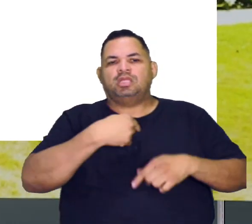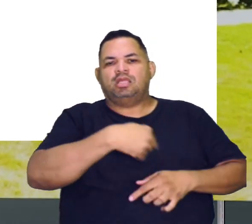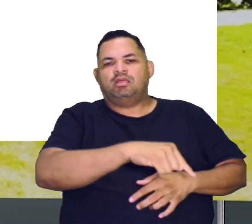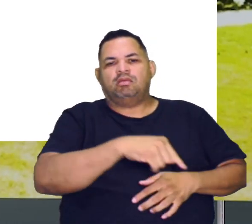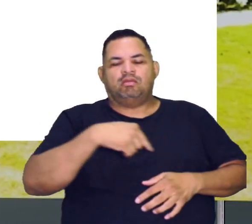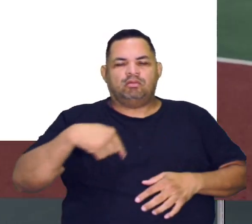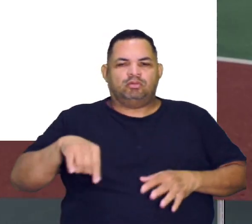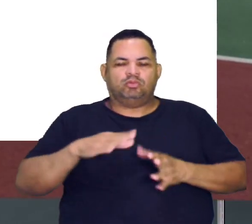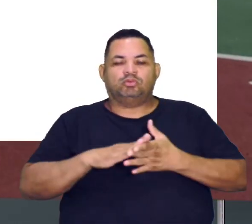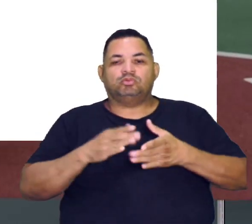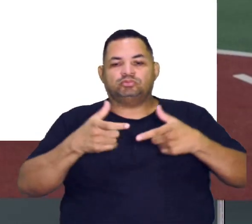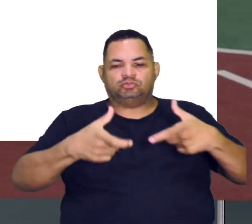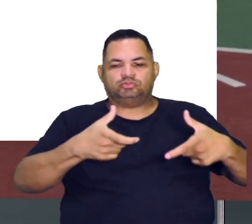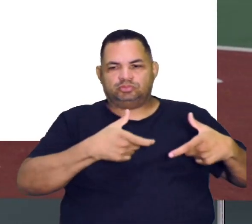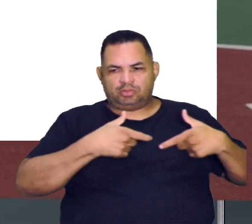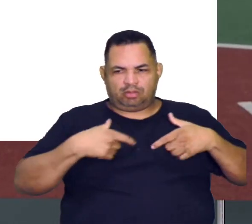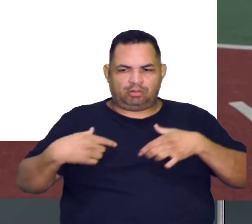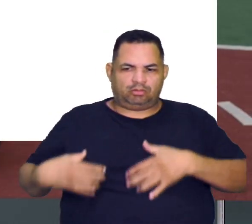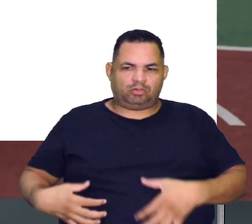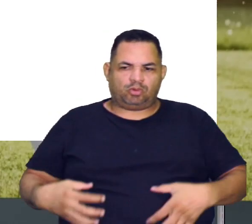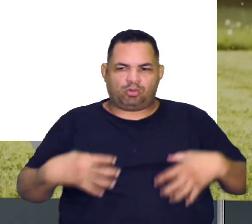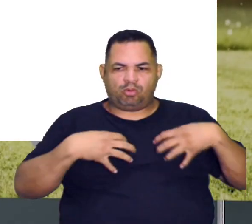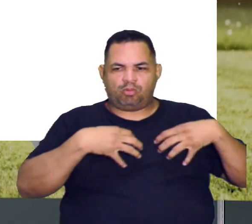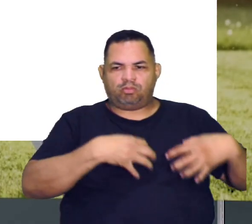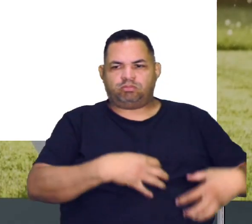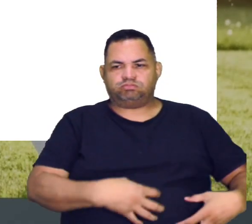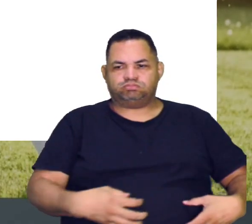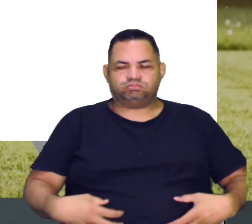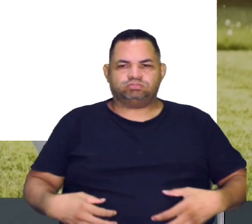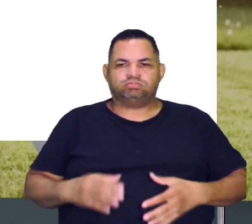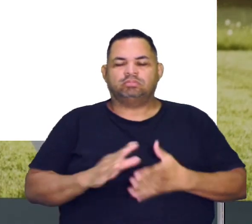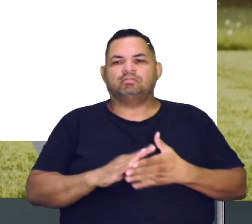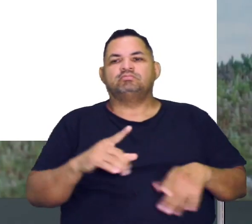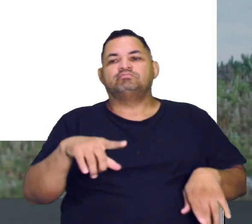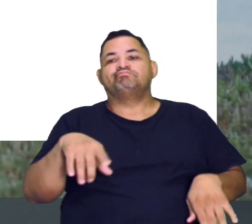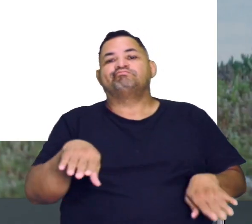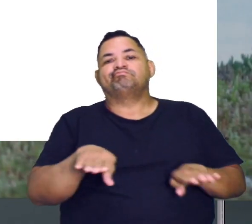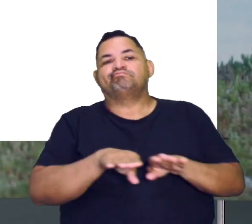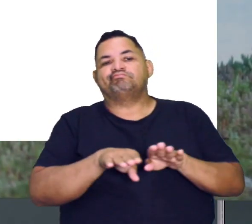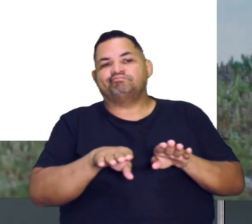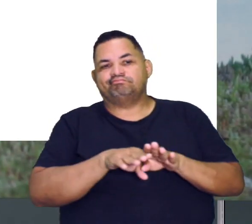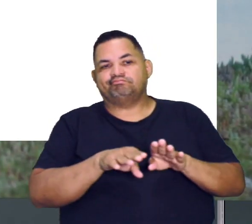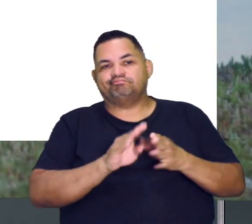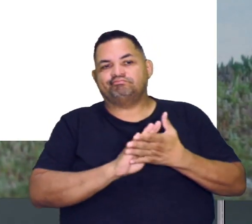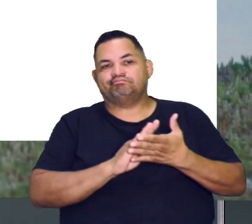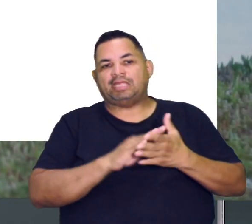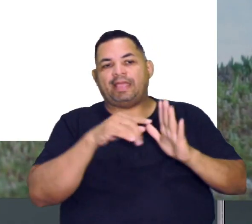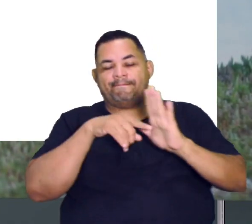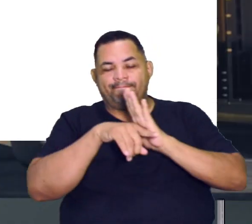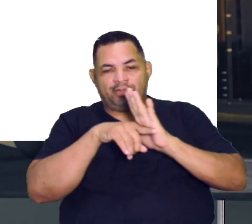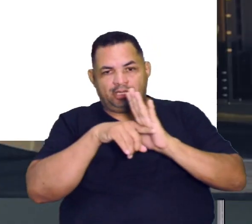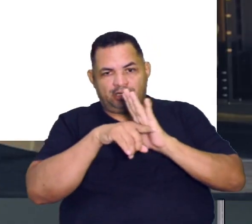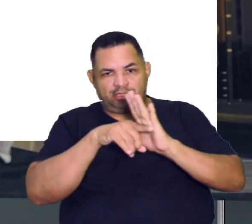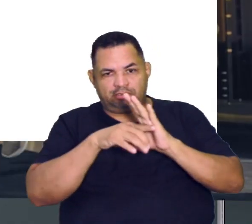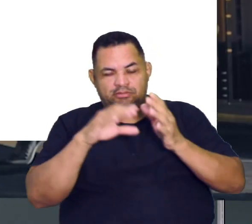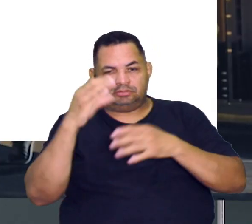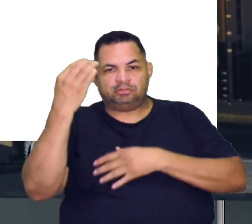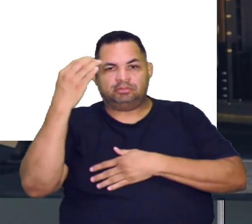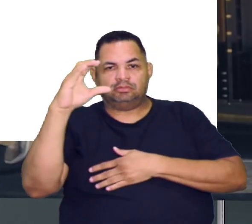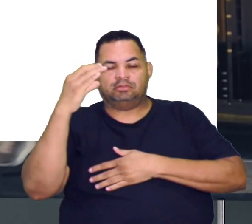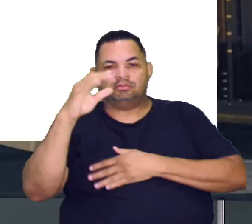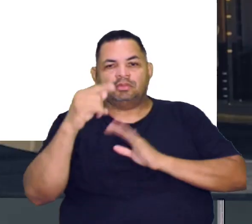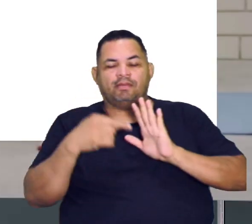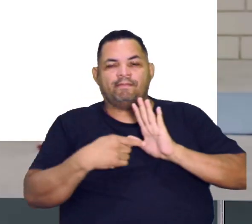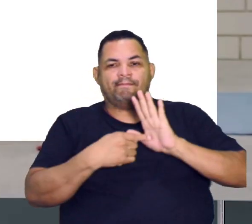aí por outros caminhos. E aí a gente vê que há evidências científicas, tá? Que apontam que a